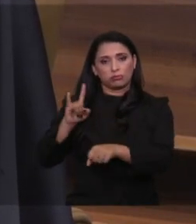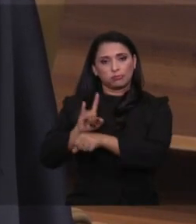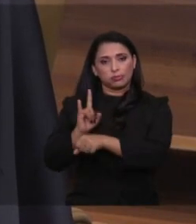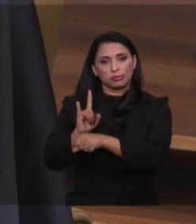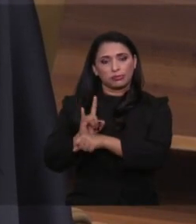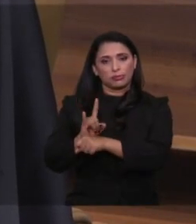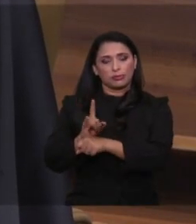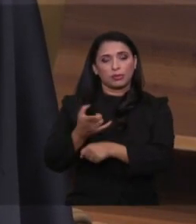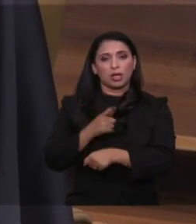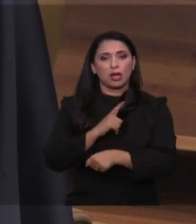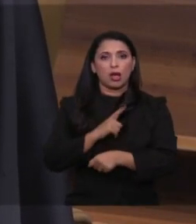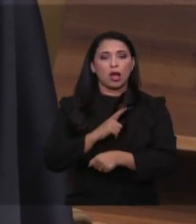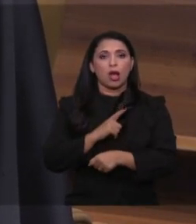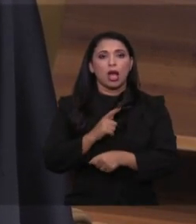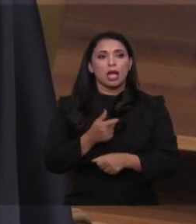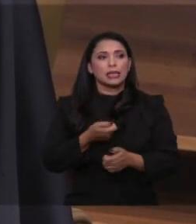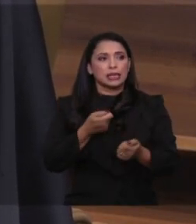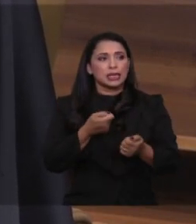tentativa de morte,